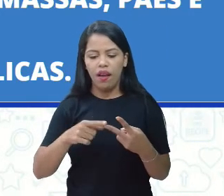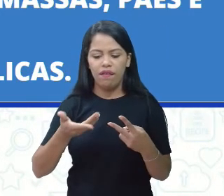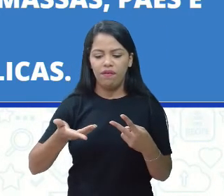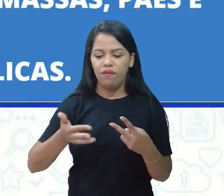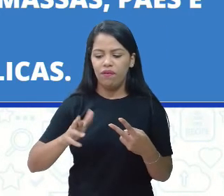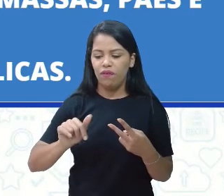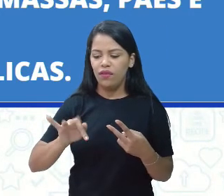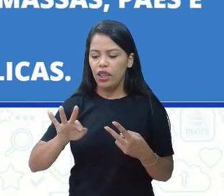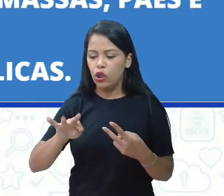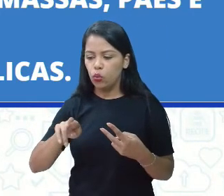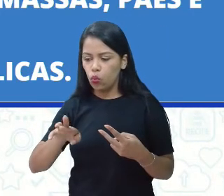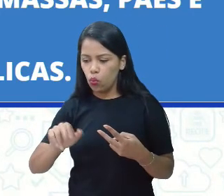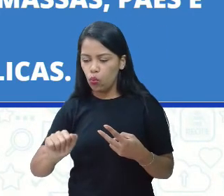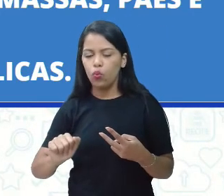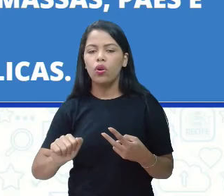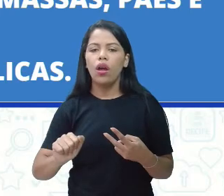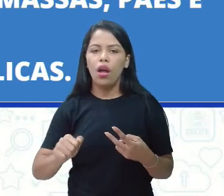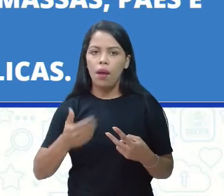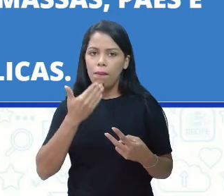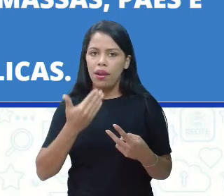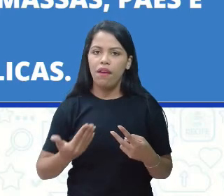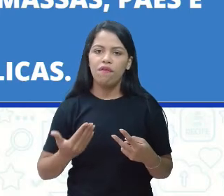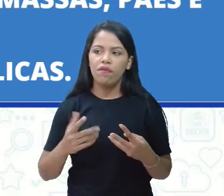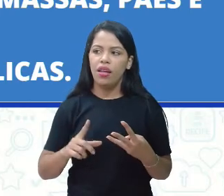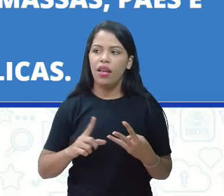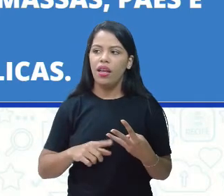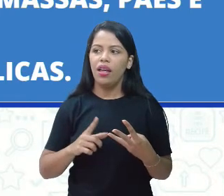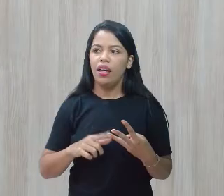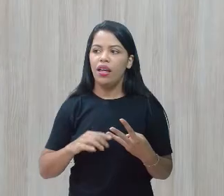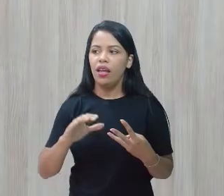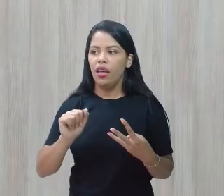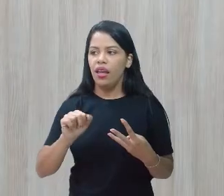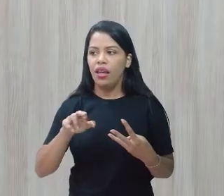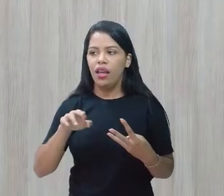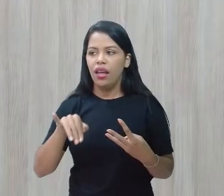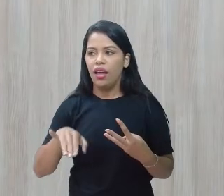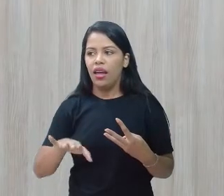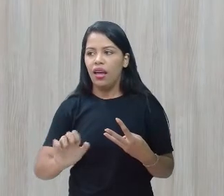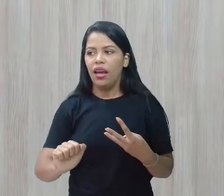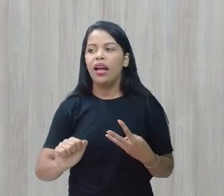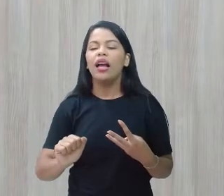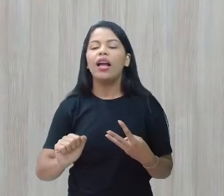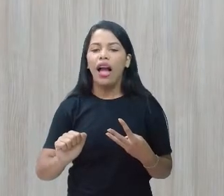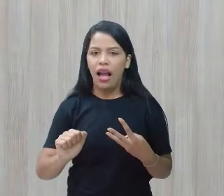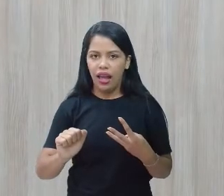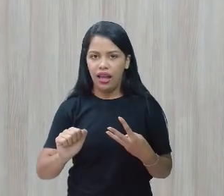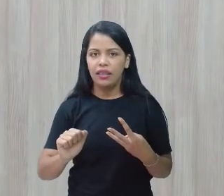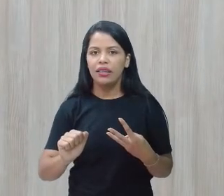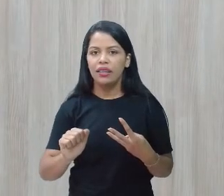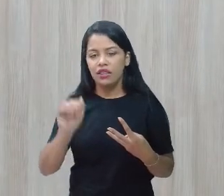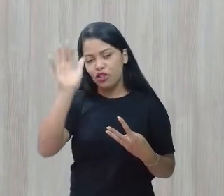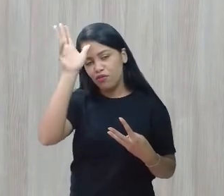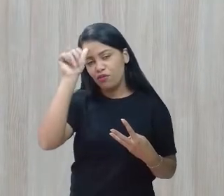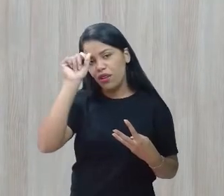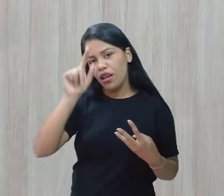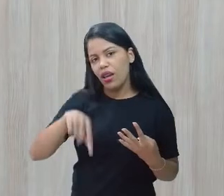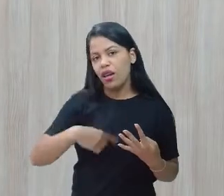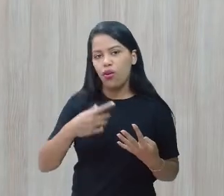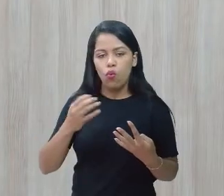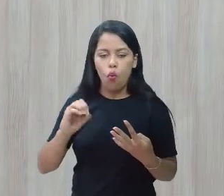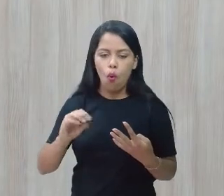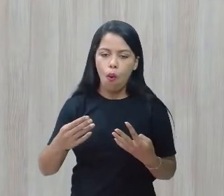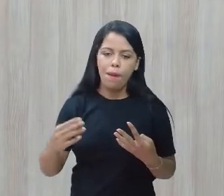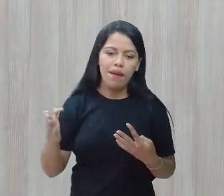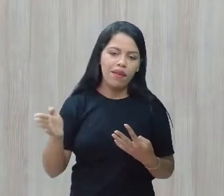né? E agora, com o preço da carne vermelha alta, a gente que não vai aproveitar mesmo, faz mal, né? E a gente